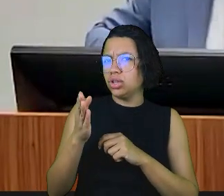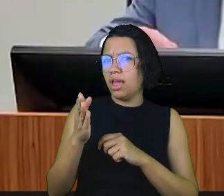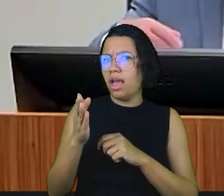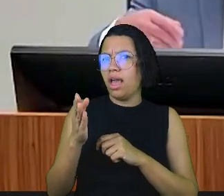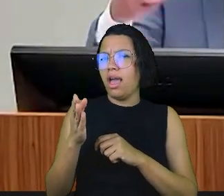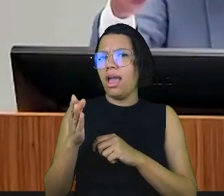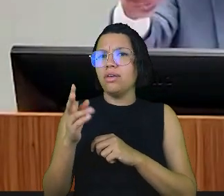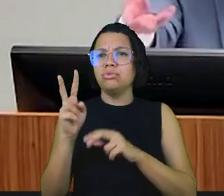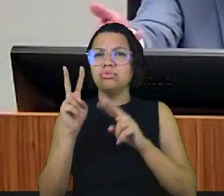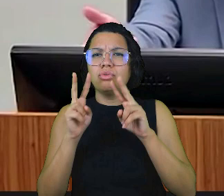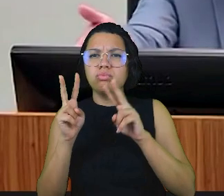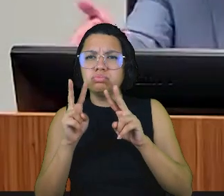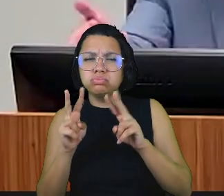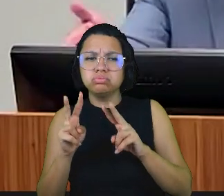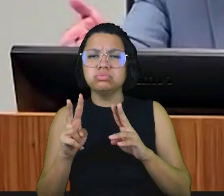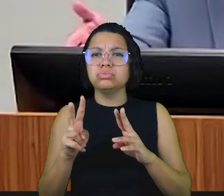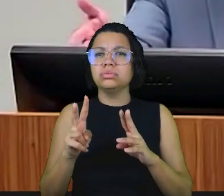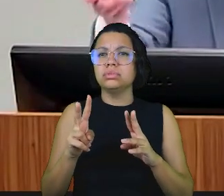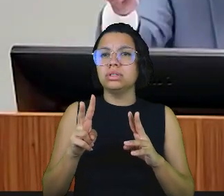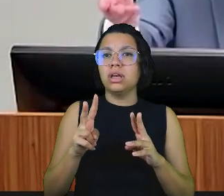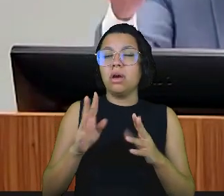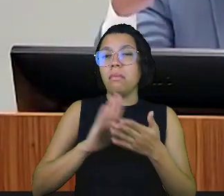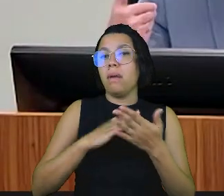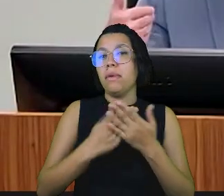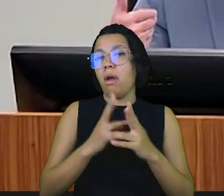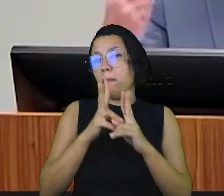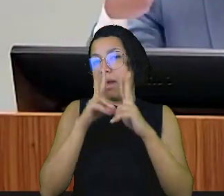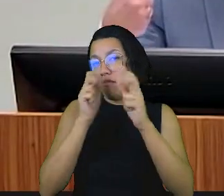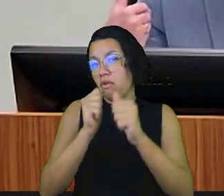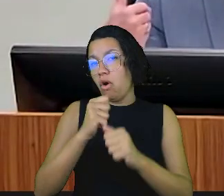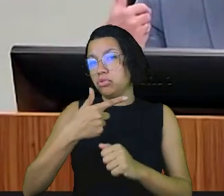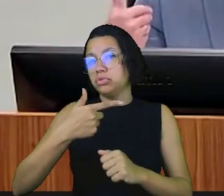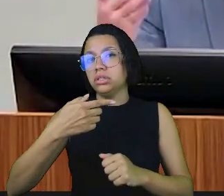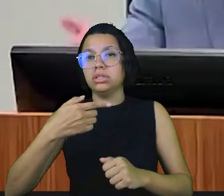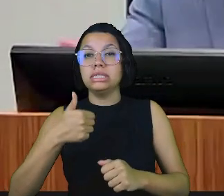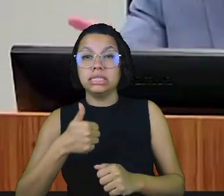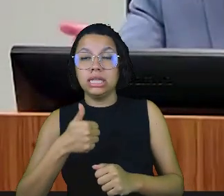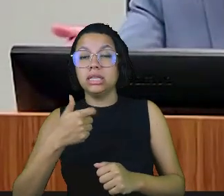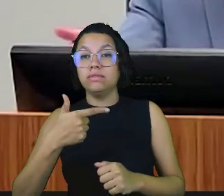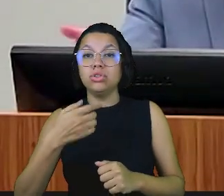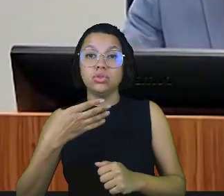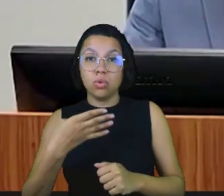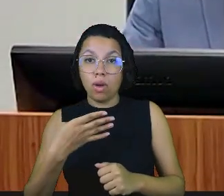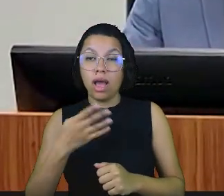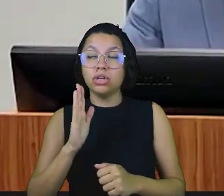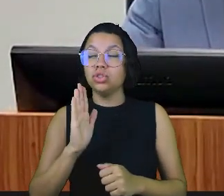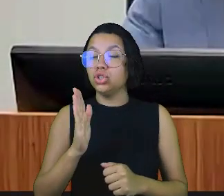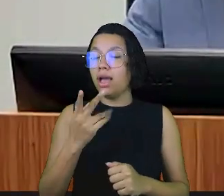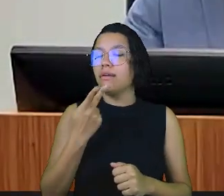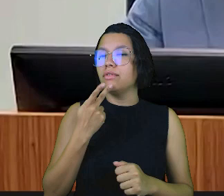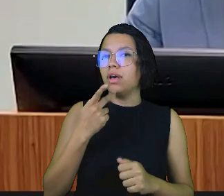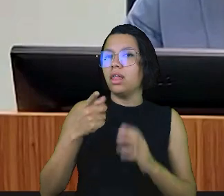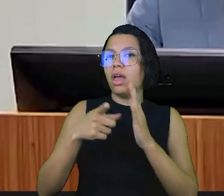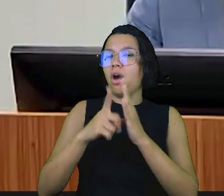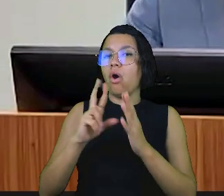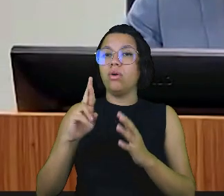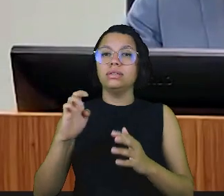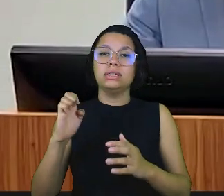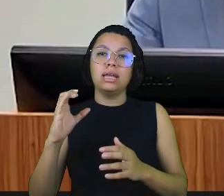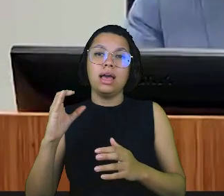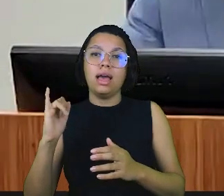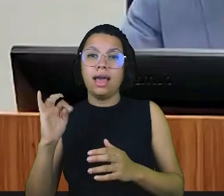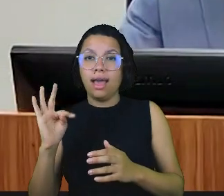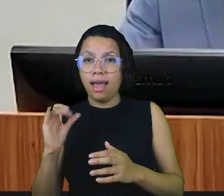124, e aí a gente tem o parecer COSIT, que eu já referi ontem, da Receita Federal, como um suporte muito interessante